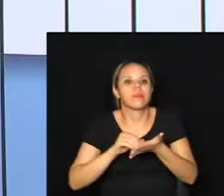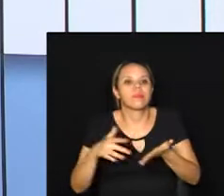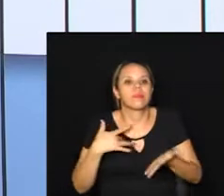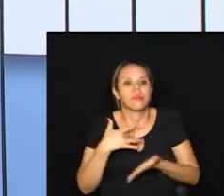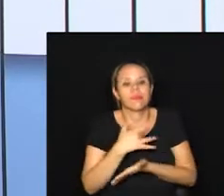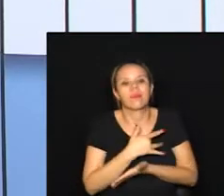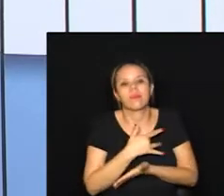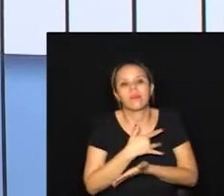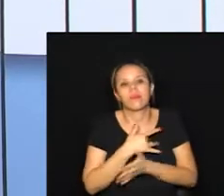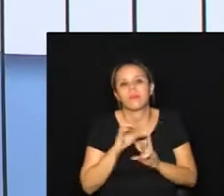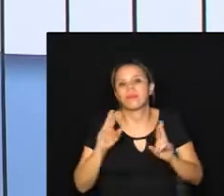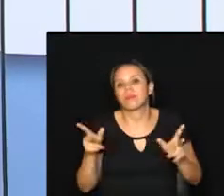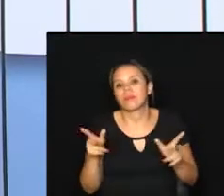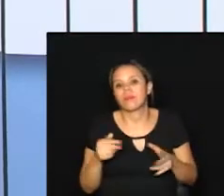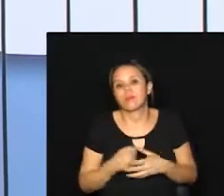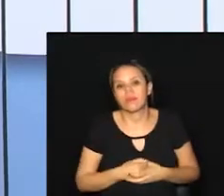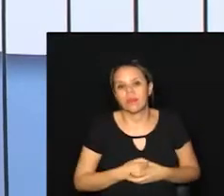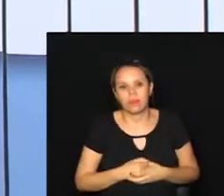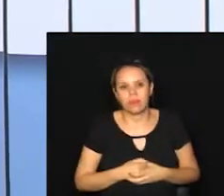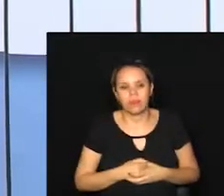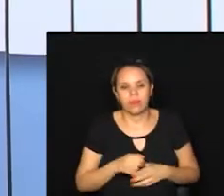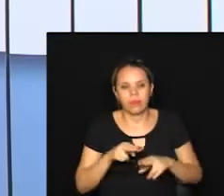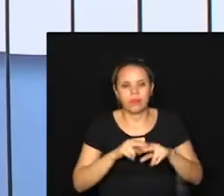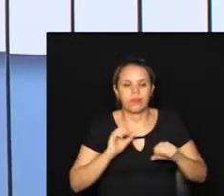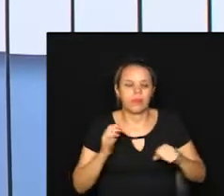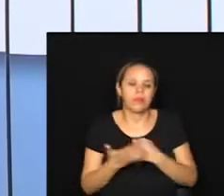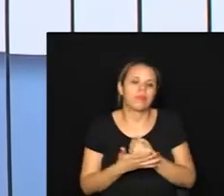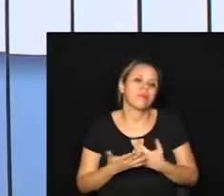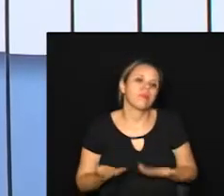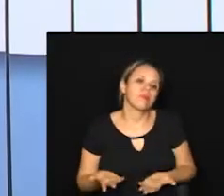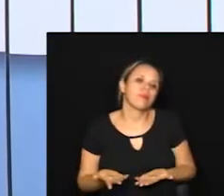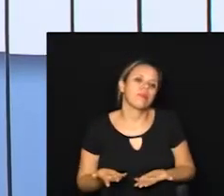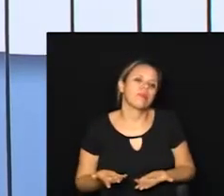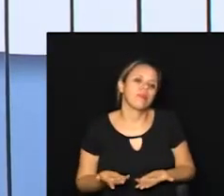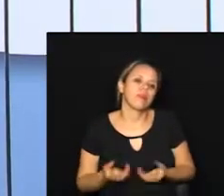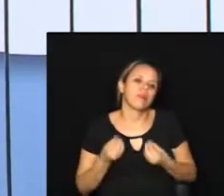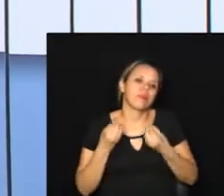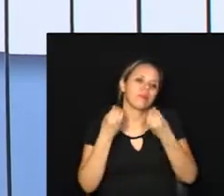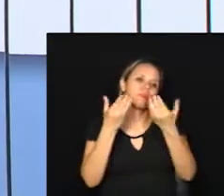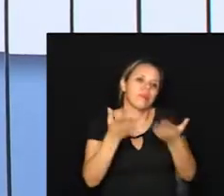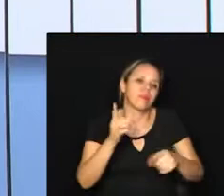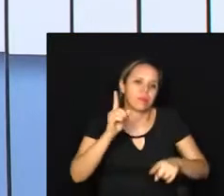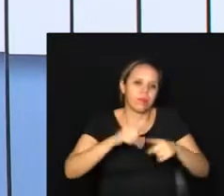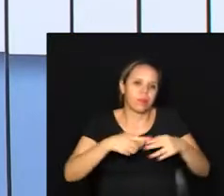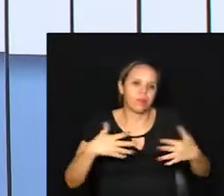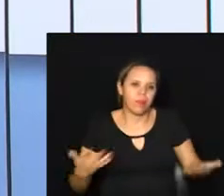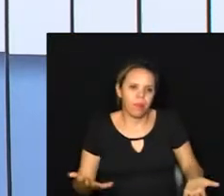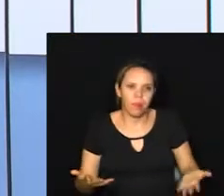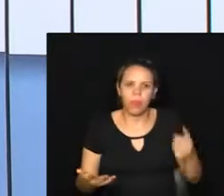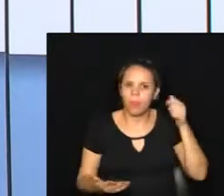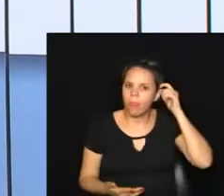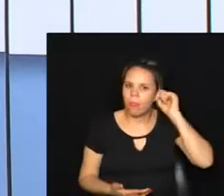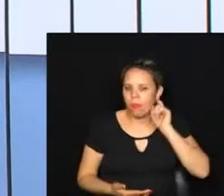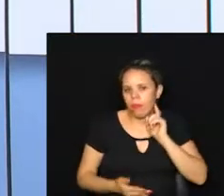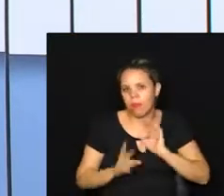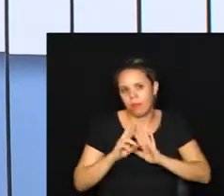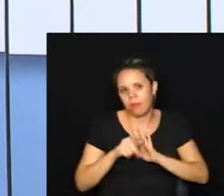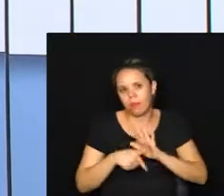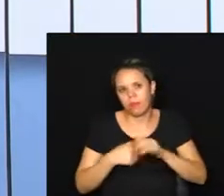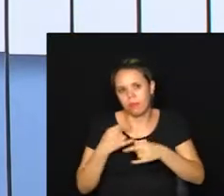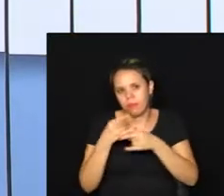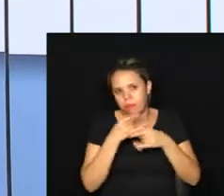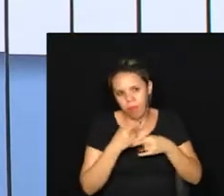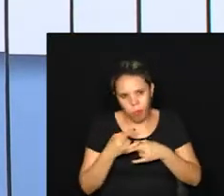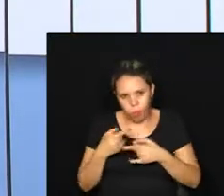Saúde, mas de uma maneira diferente devido à pandemia. Vão ser entregues material, várias